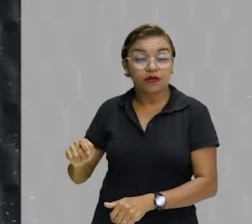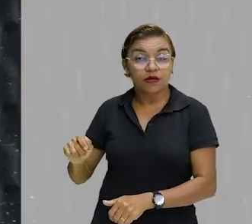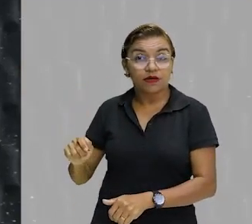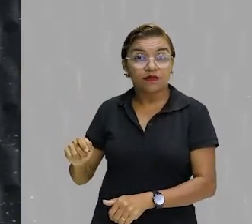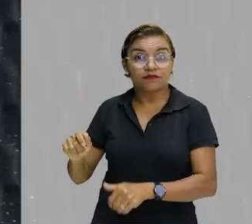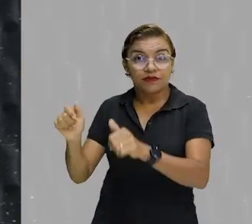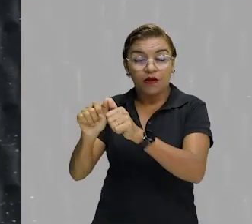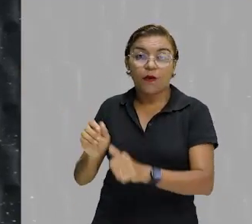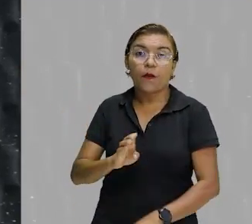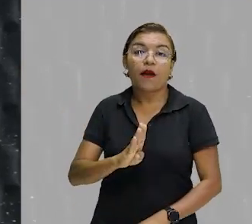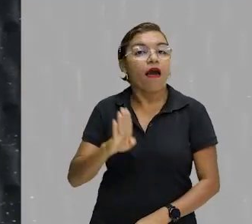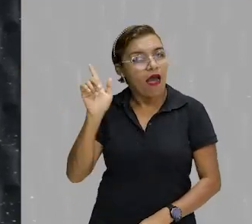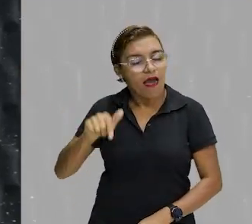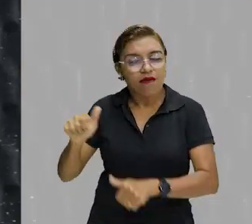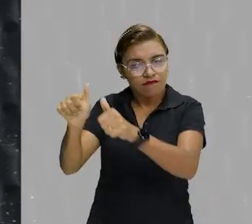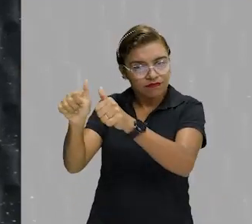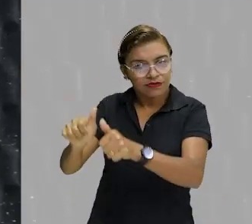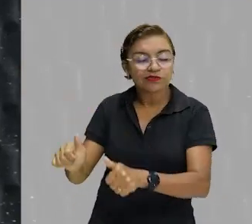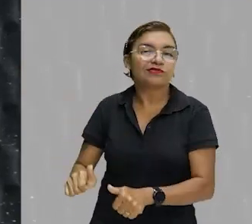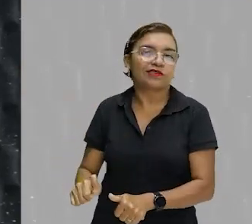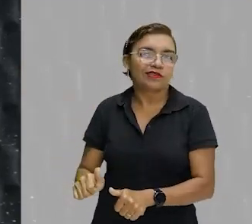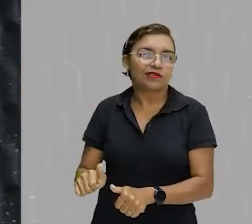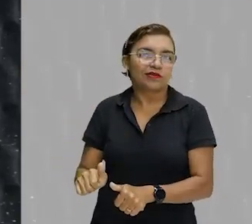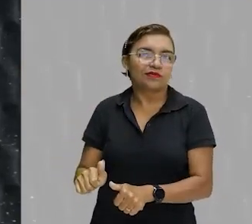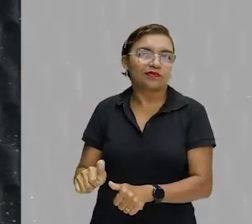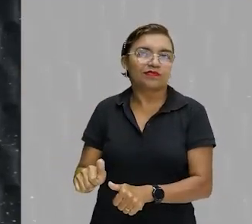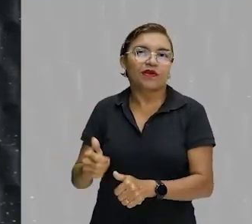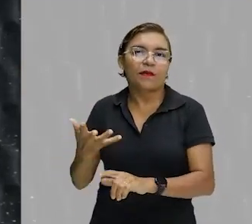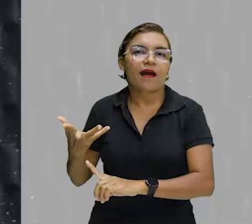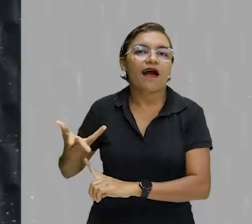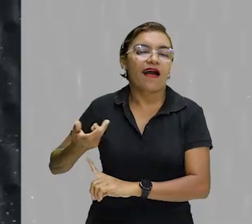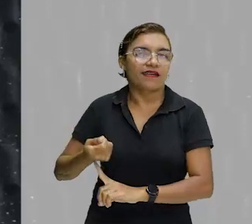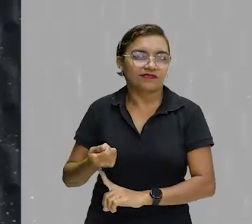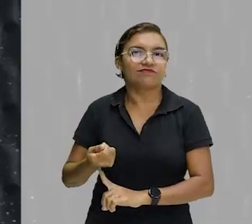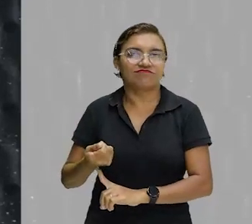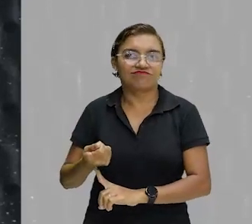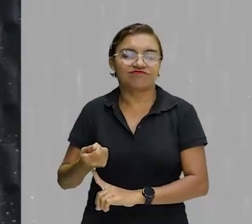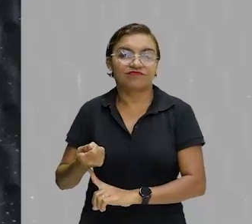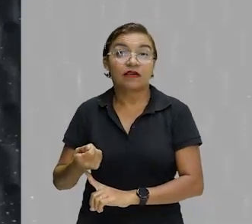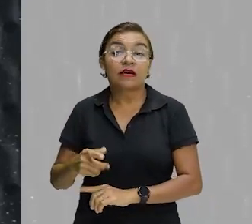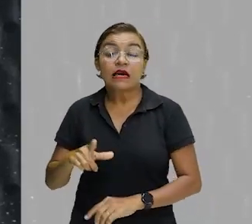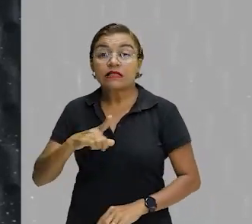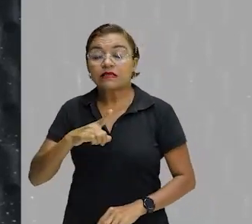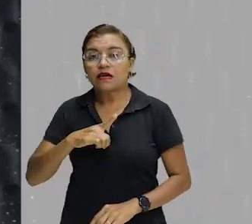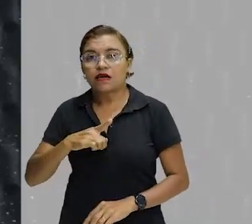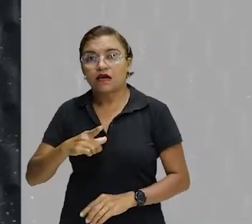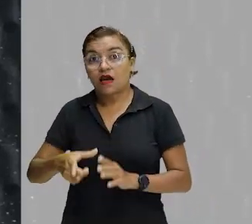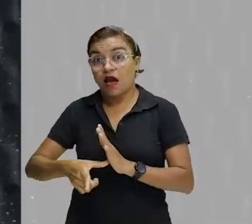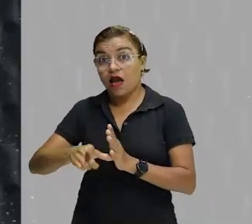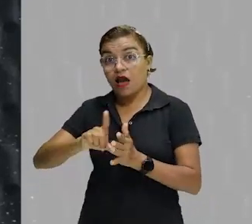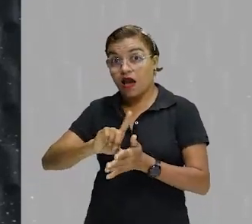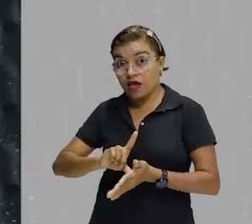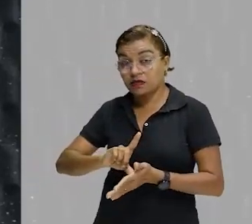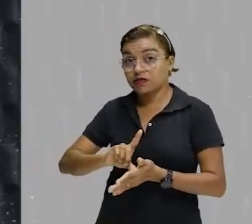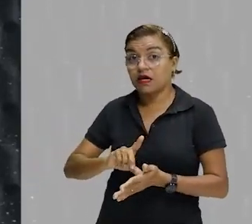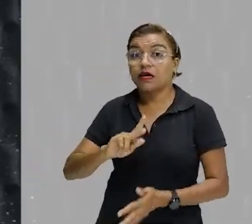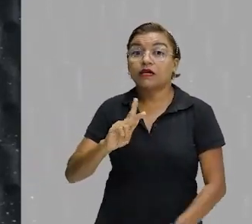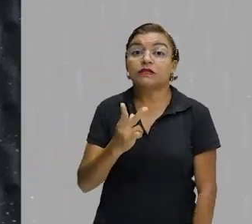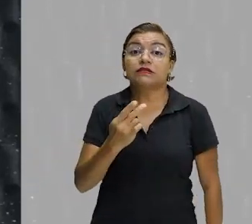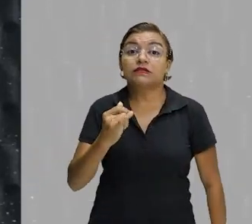estátua. É uma estátua, assim. Num estilo que já é recorrente, já existia antes chamado